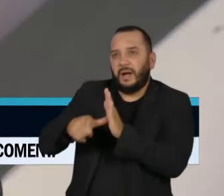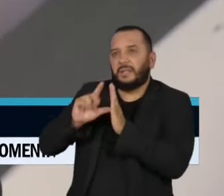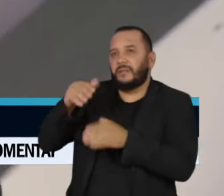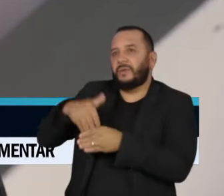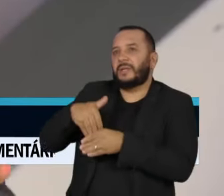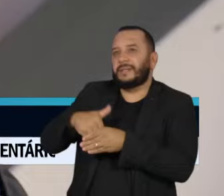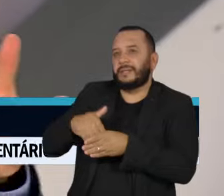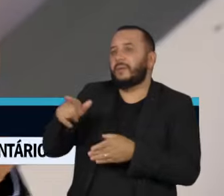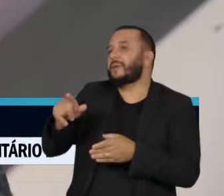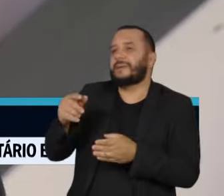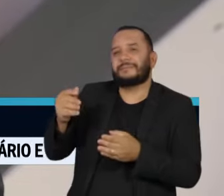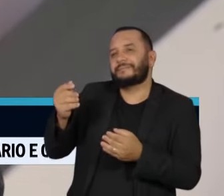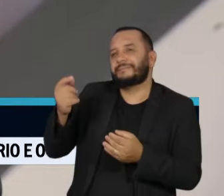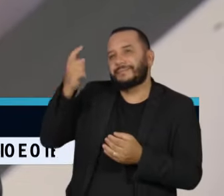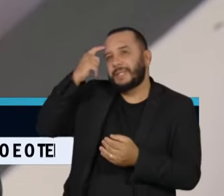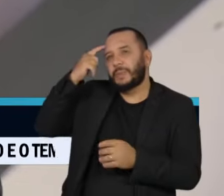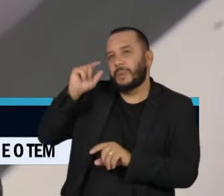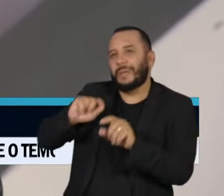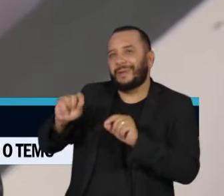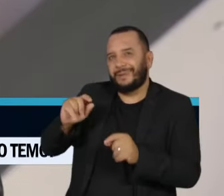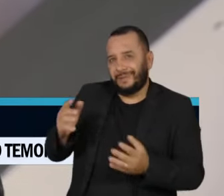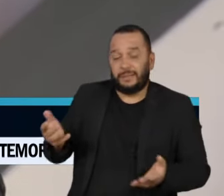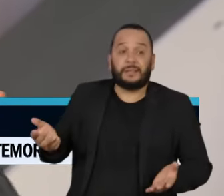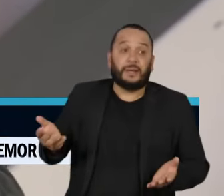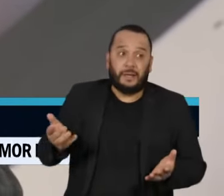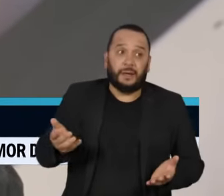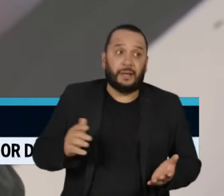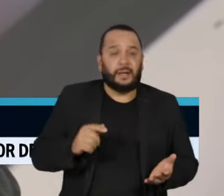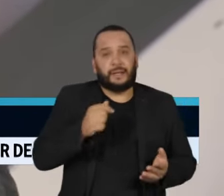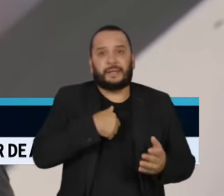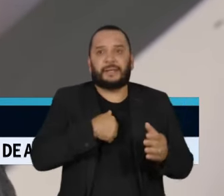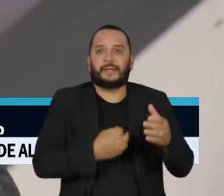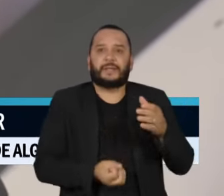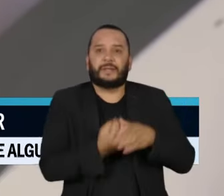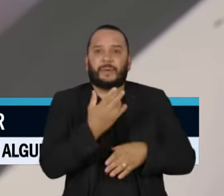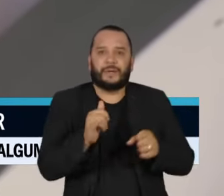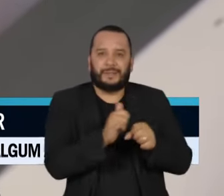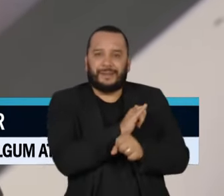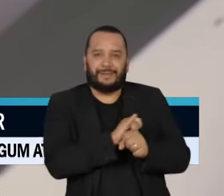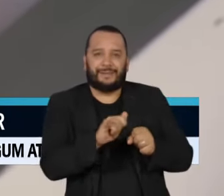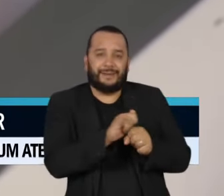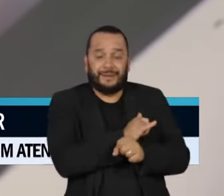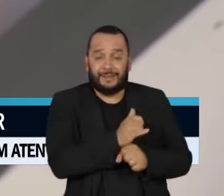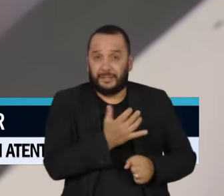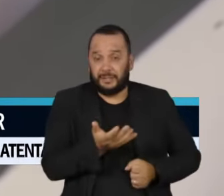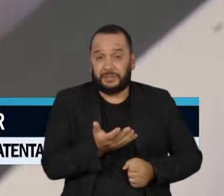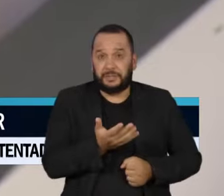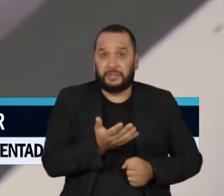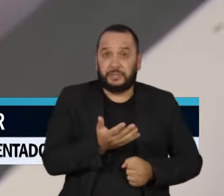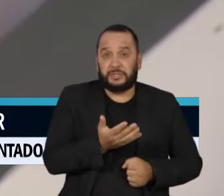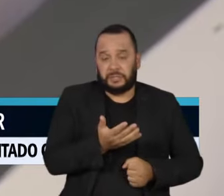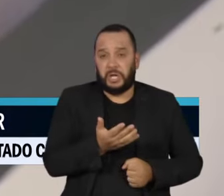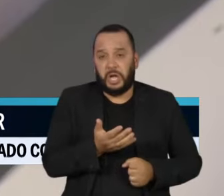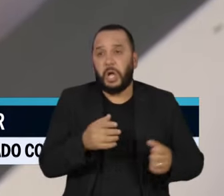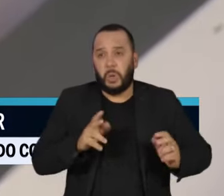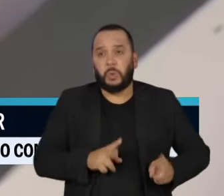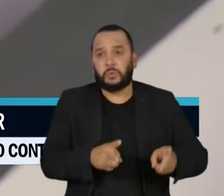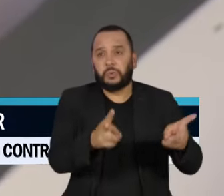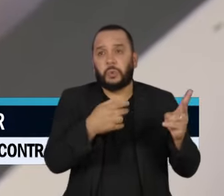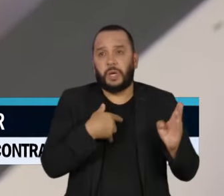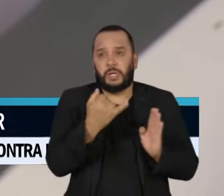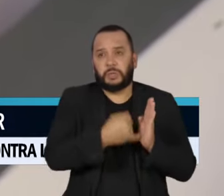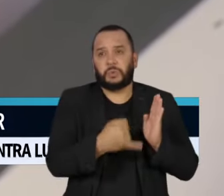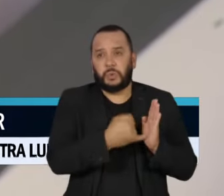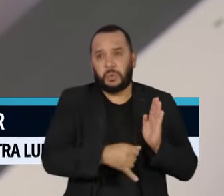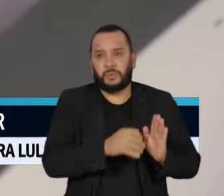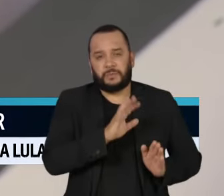Na verdade, montaram uma armadilha, né? Agora falaram que querem fazer, continuar com a isenção, essa coisa